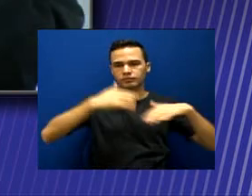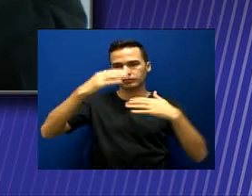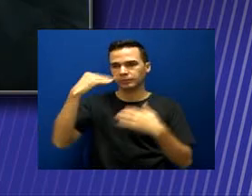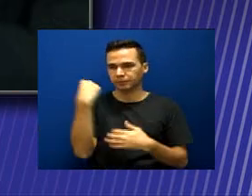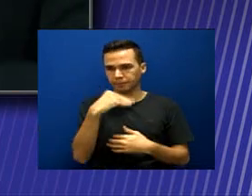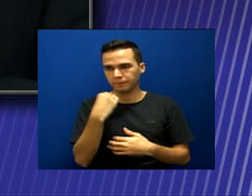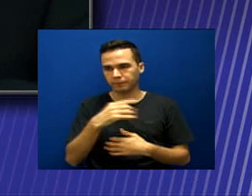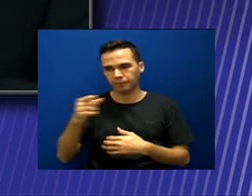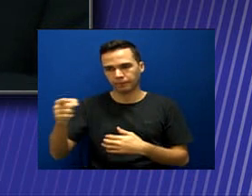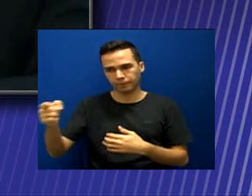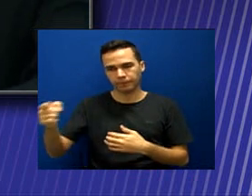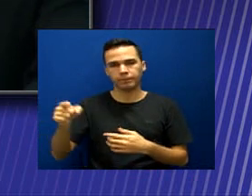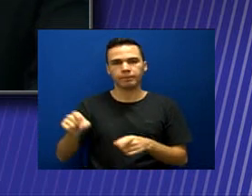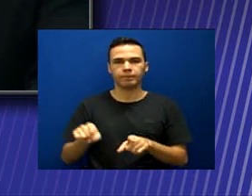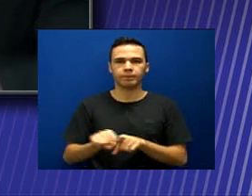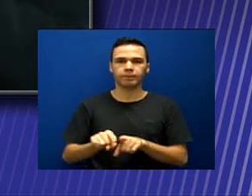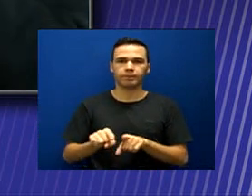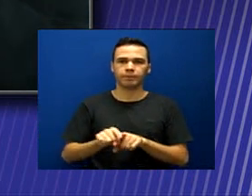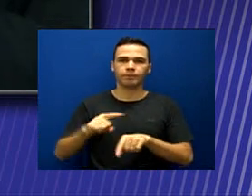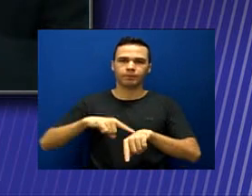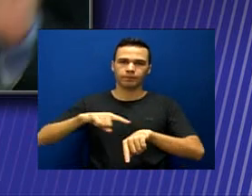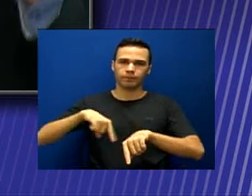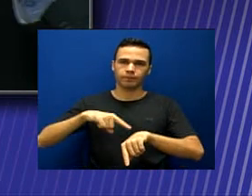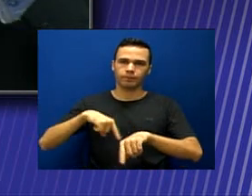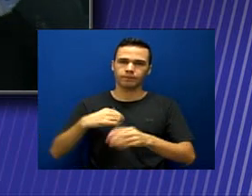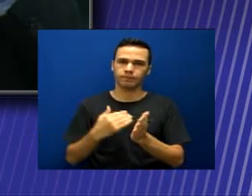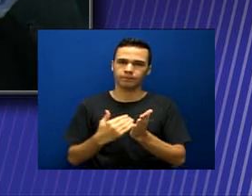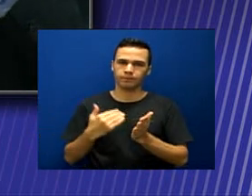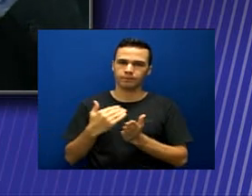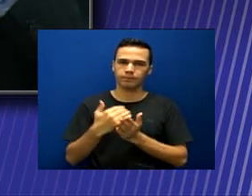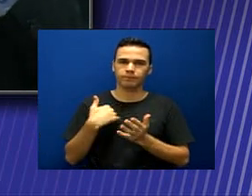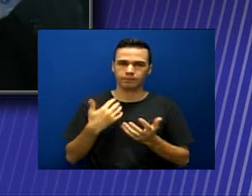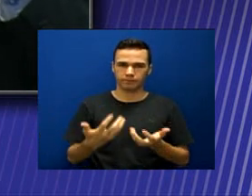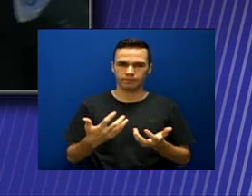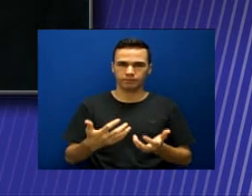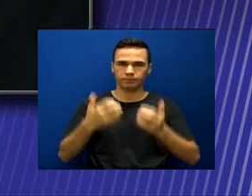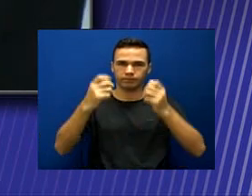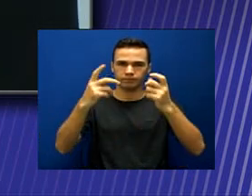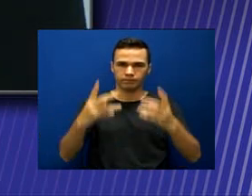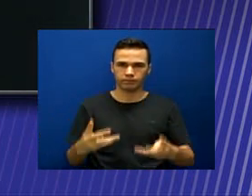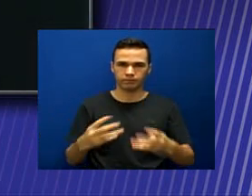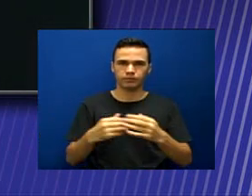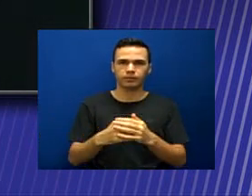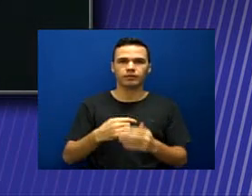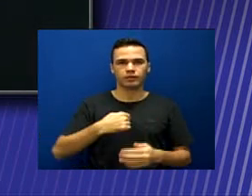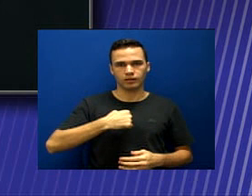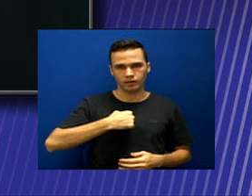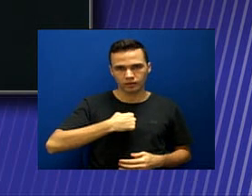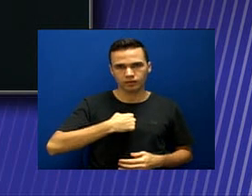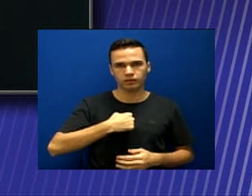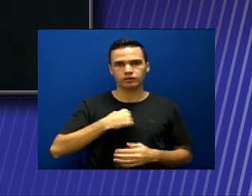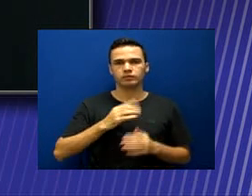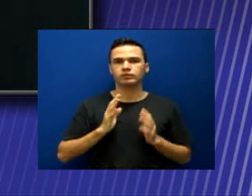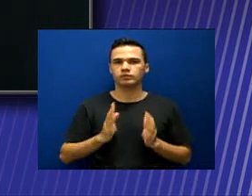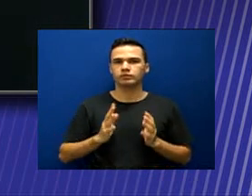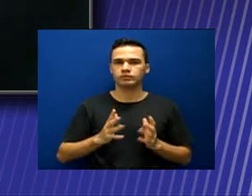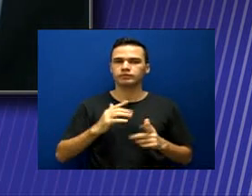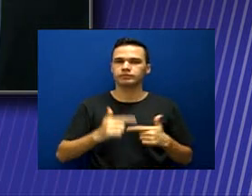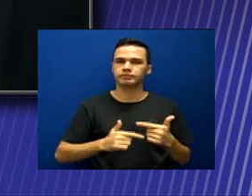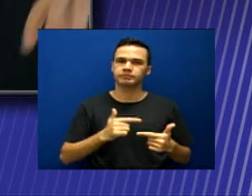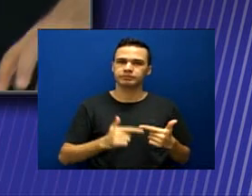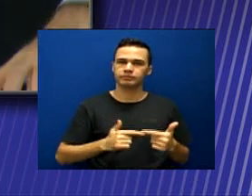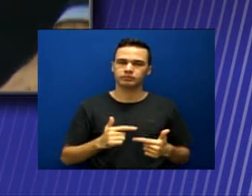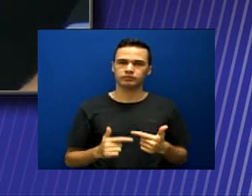que gentilmente, inclusive, nos cedeu esse tempo, para dizer uma coisa, vereador. Eu fiz um pouco esse